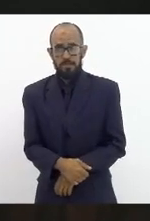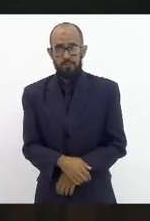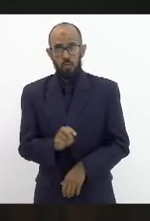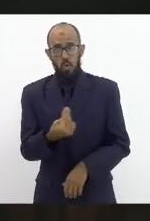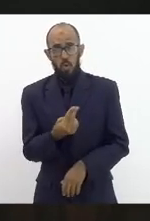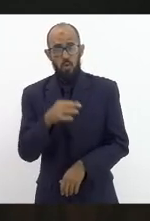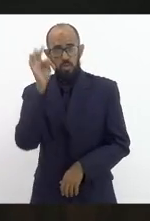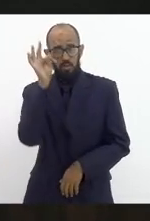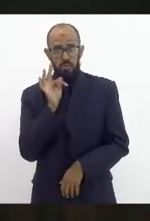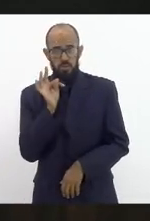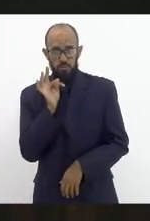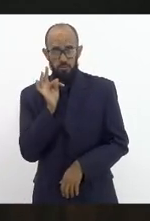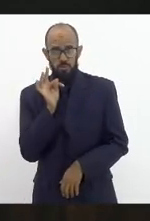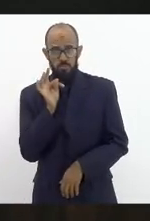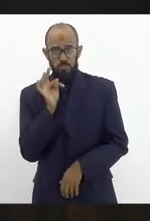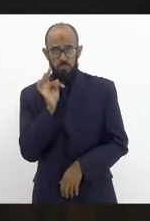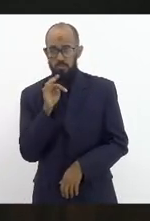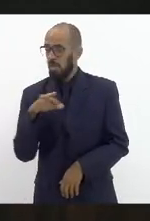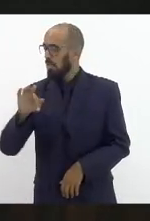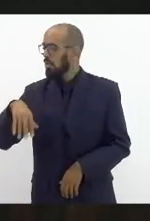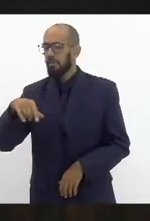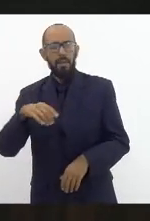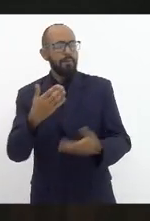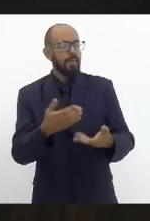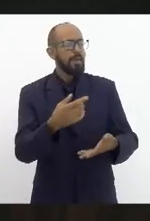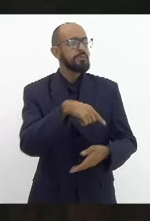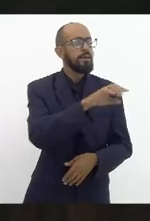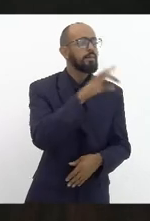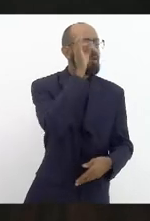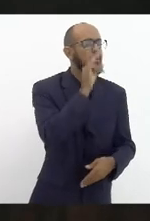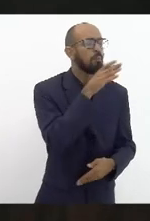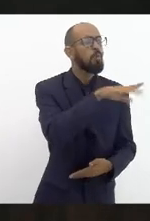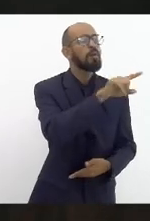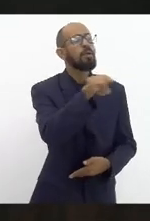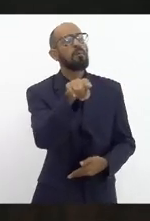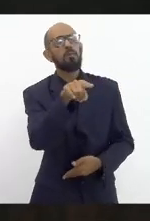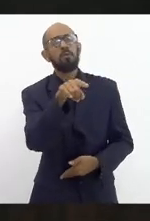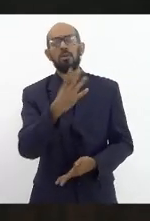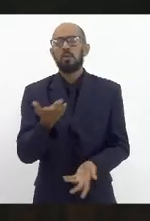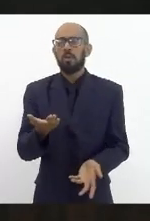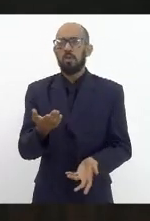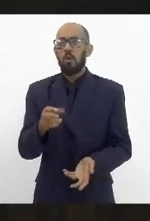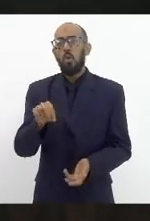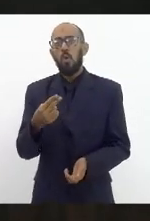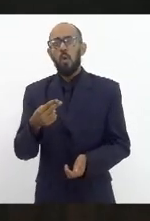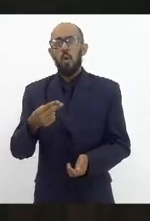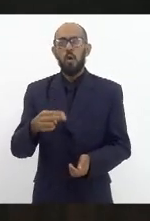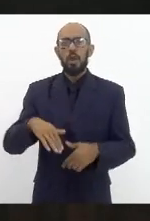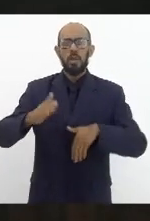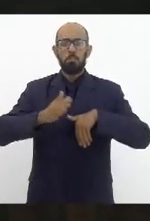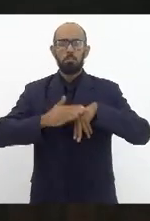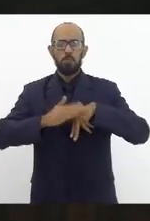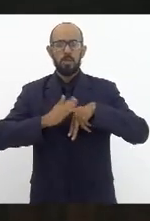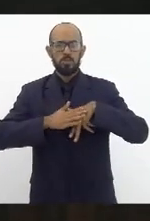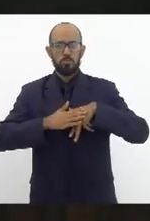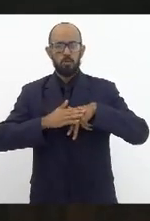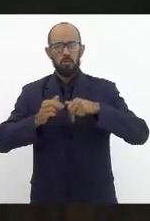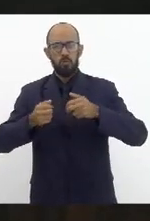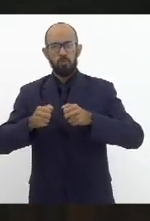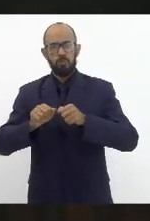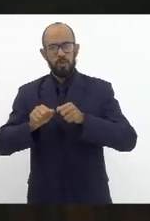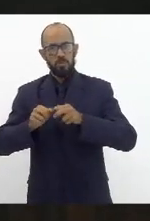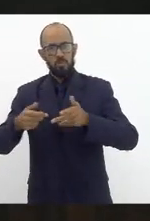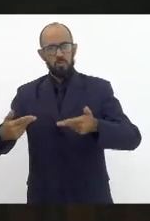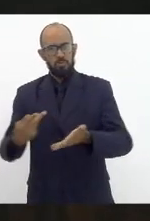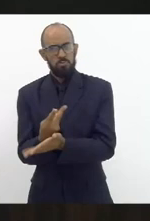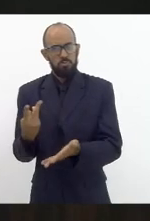testemunha, quem quer ser testemunha aí? Ou o cara é autor, ou o cara é vítima. Ninguém vai lá para visitar,